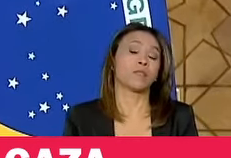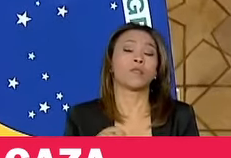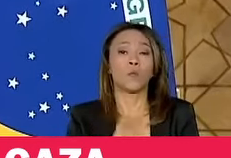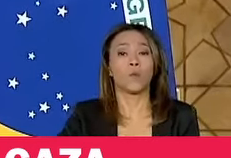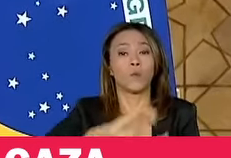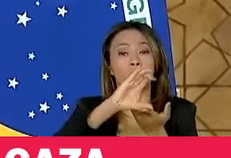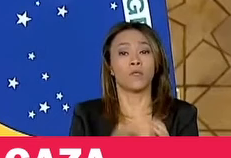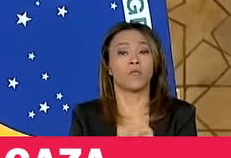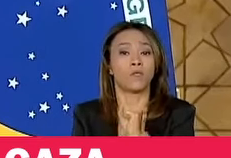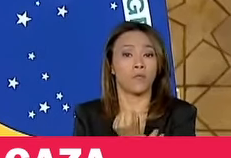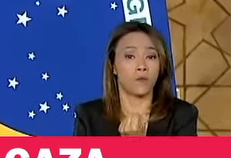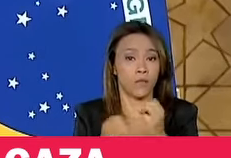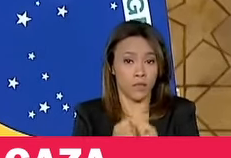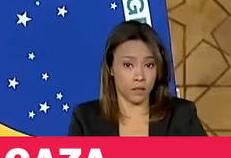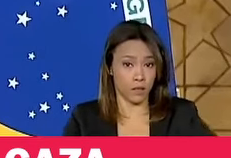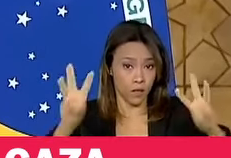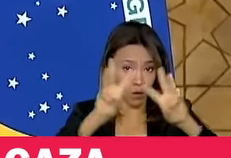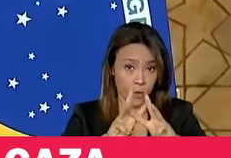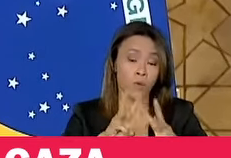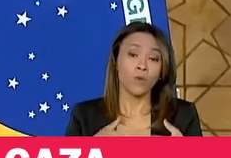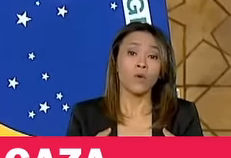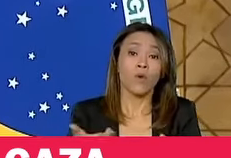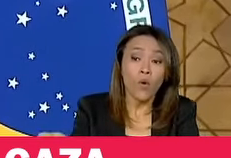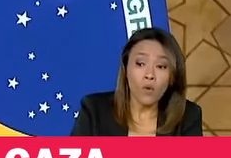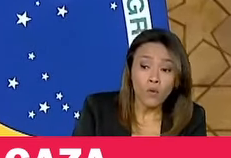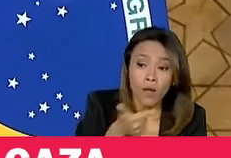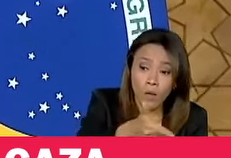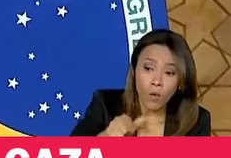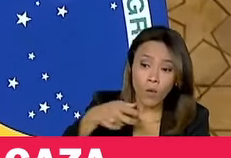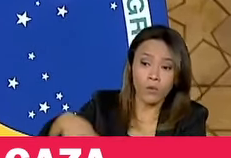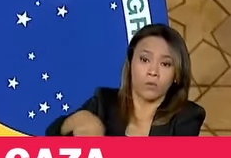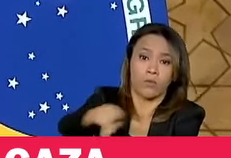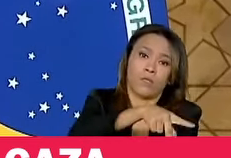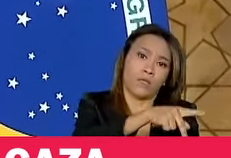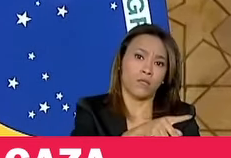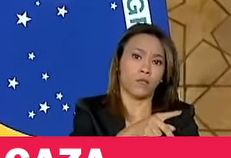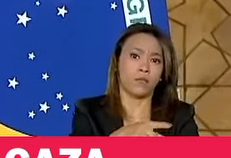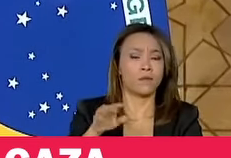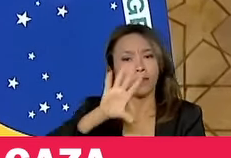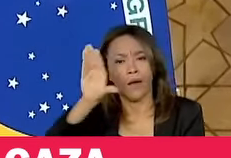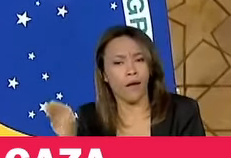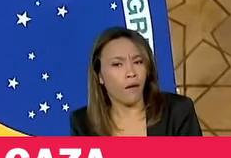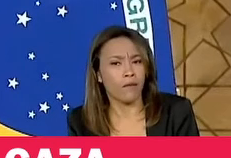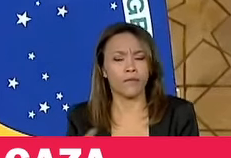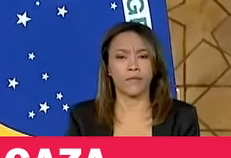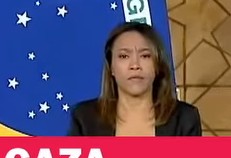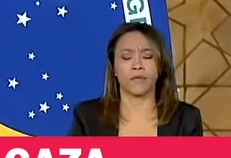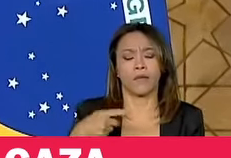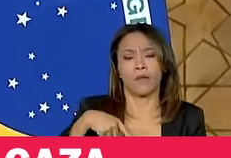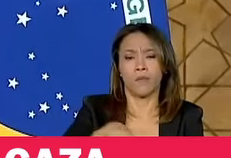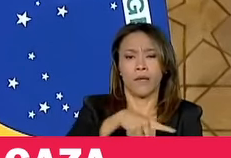ONU tenha outros países participando, sabe, outros países da África, outros países da América